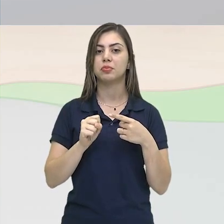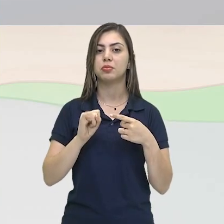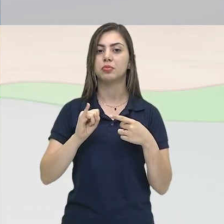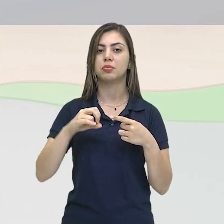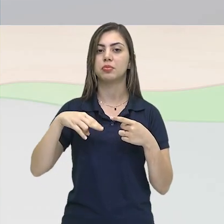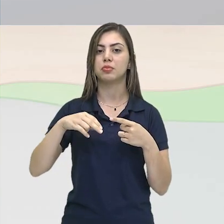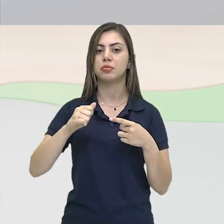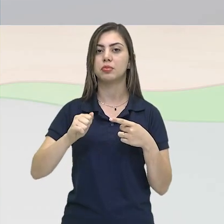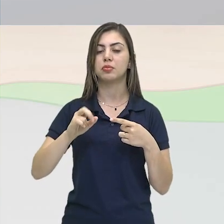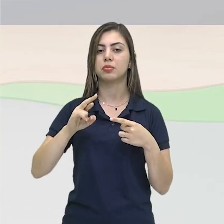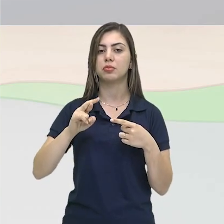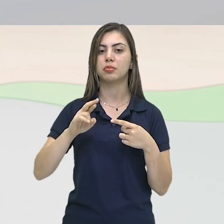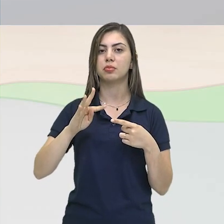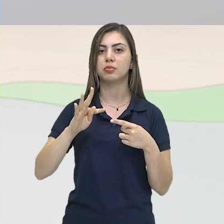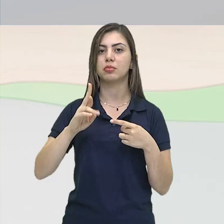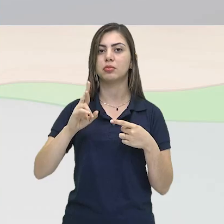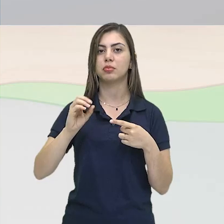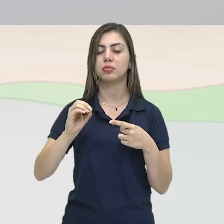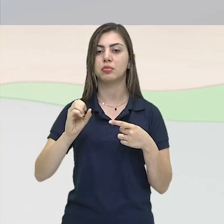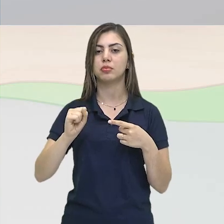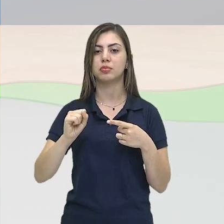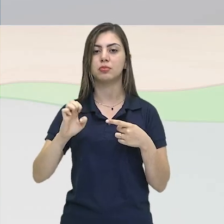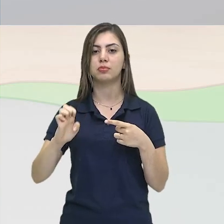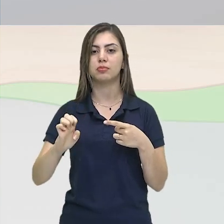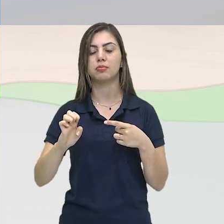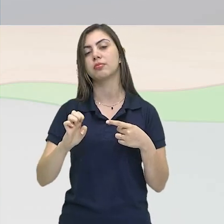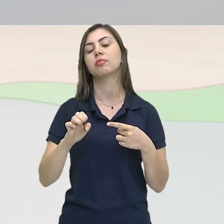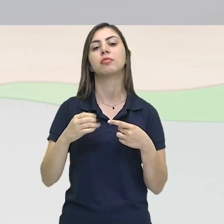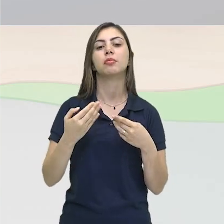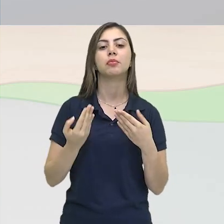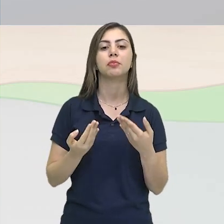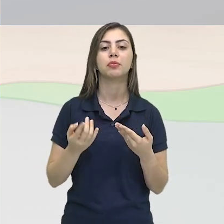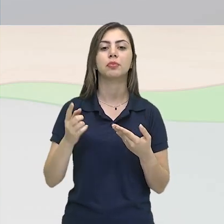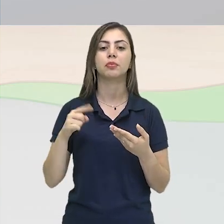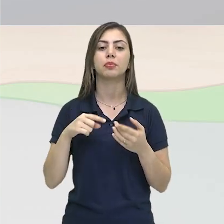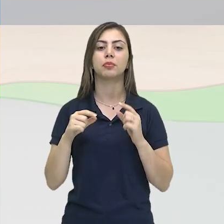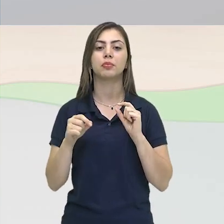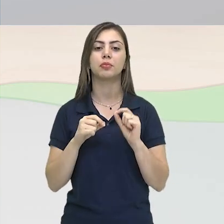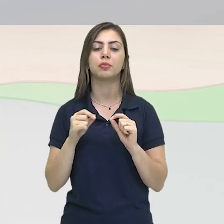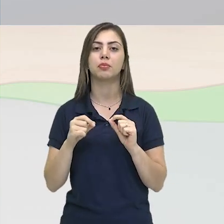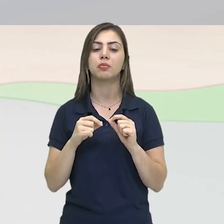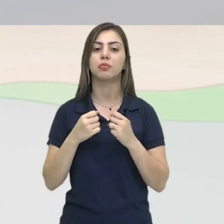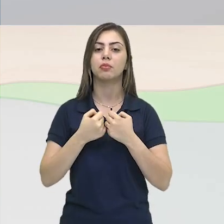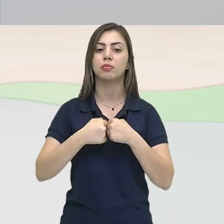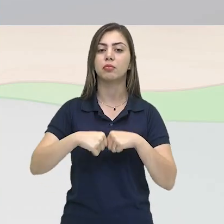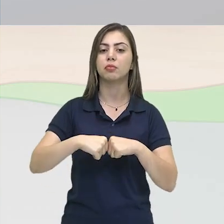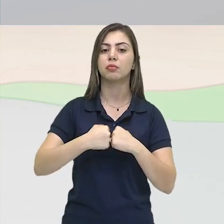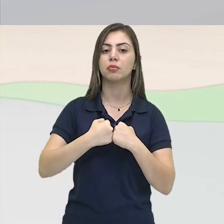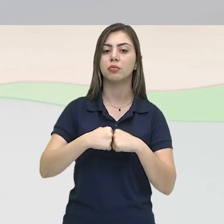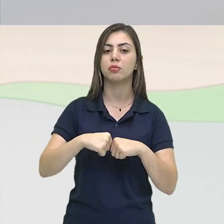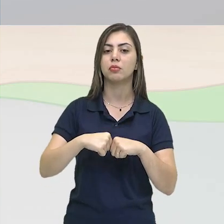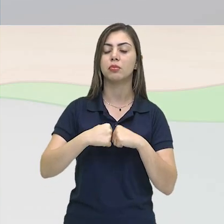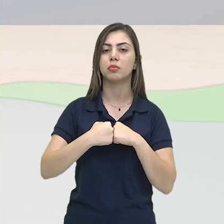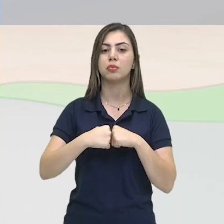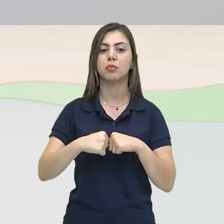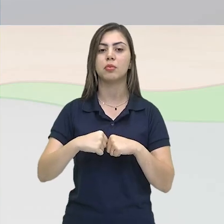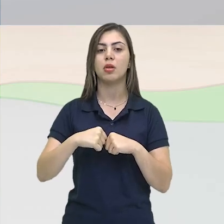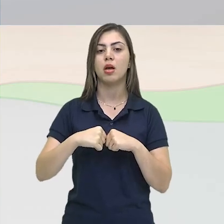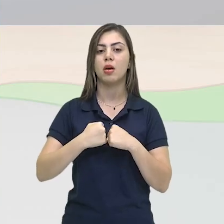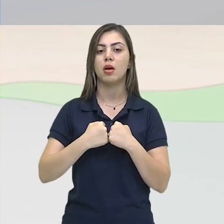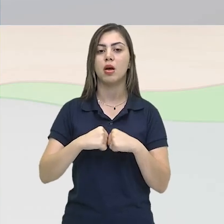primeira é sinartrose, articulação fibrosa e